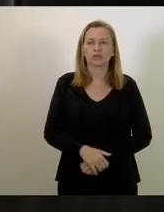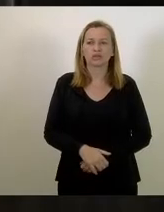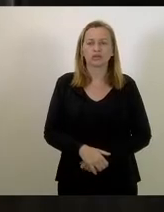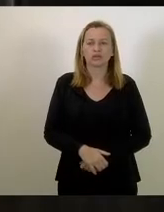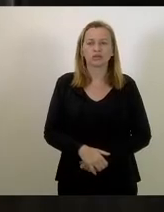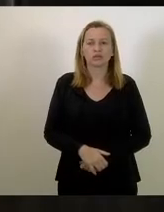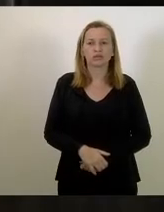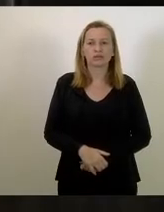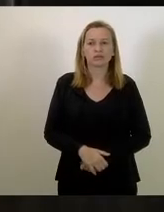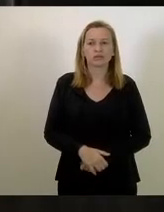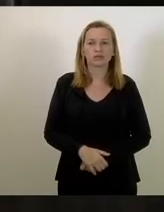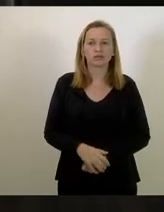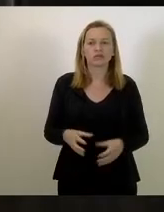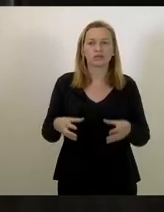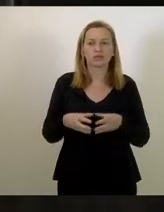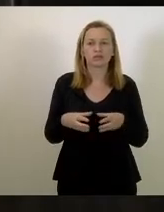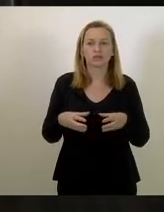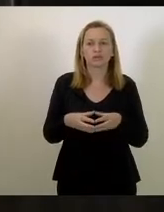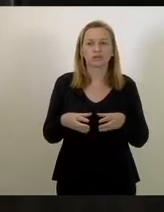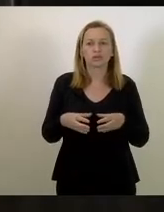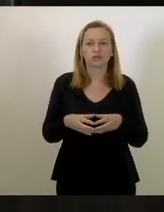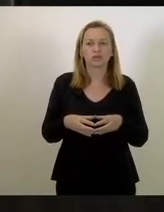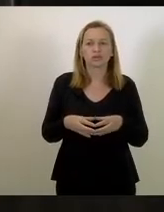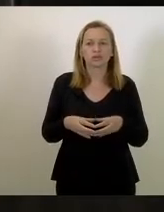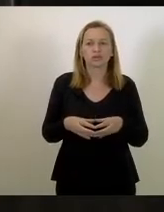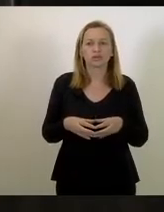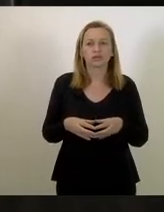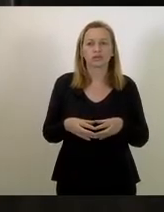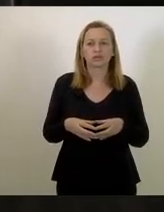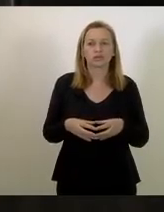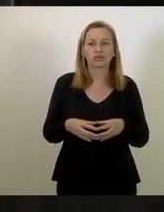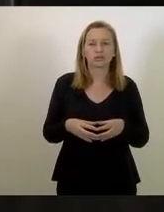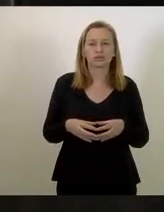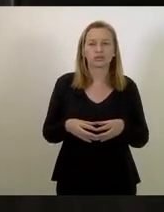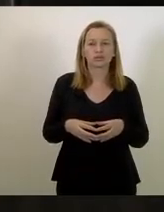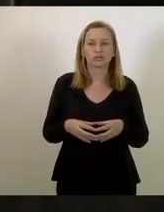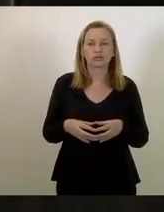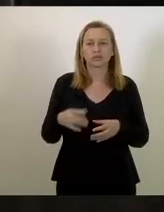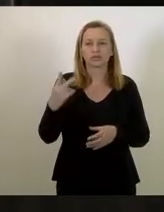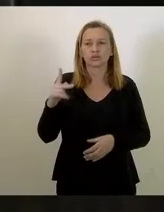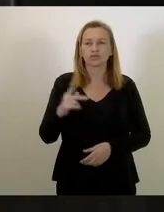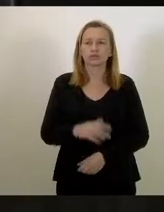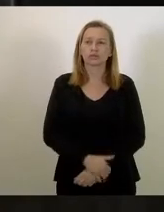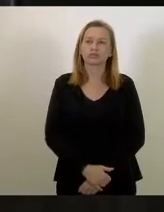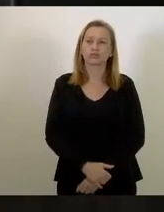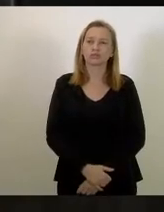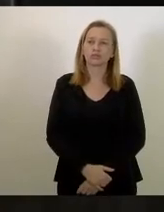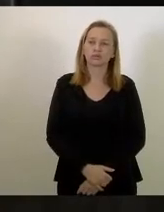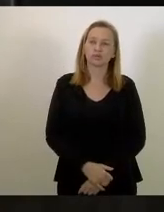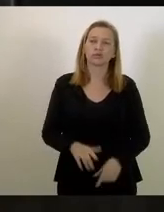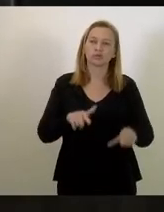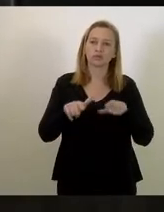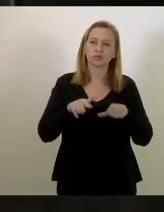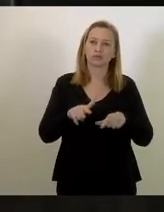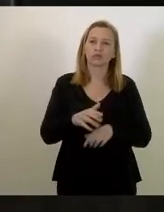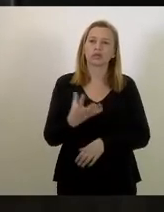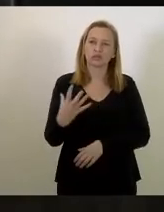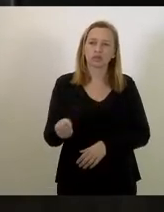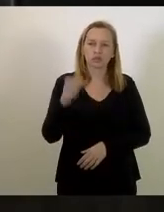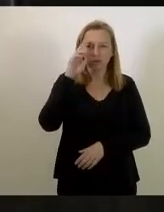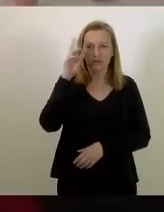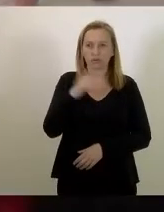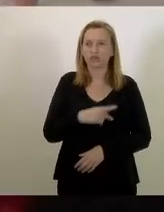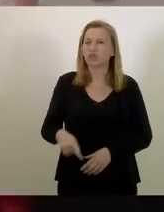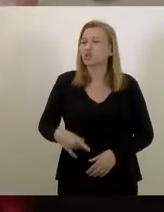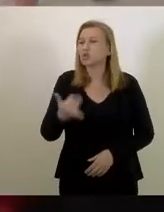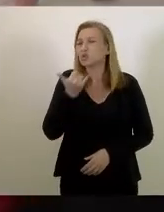pela comissão e vossa excelência preside a comissão de trabalho favorável presidenta